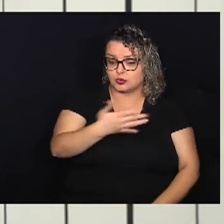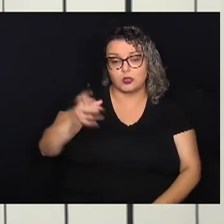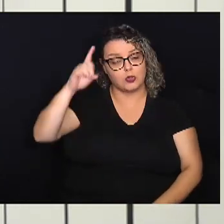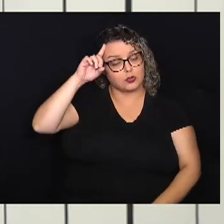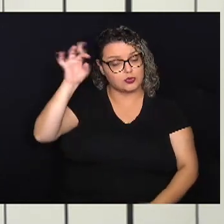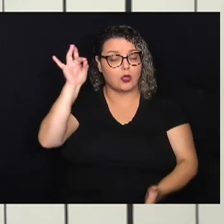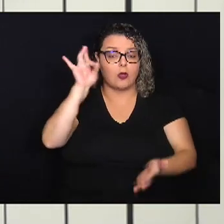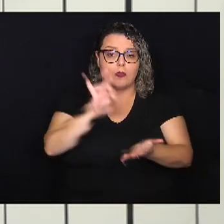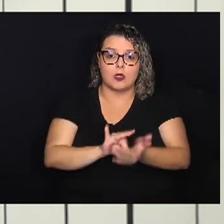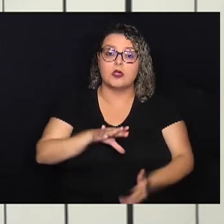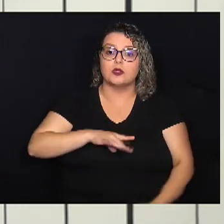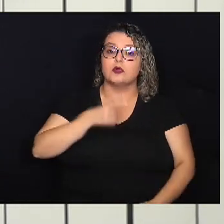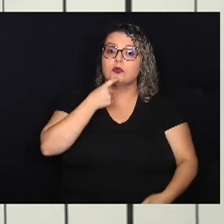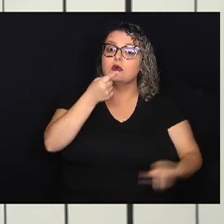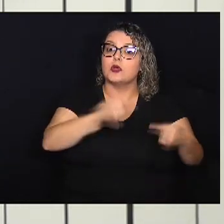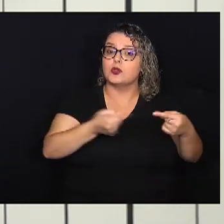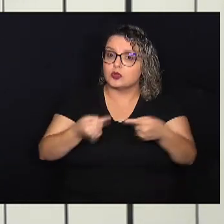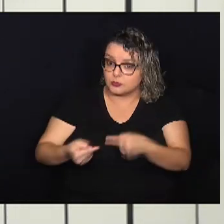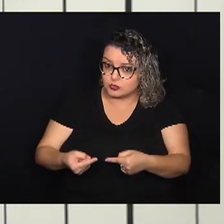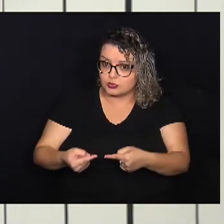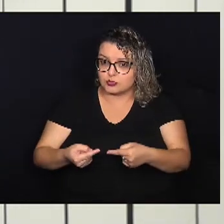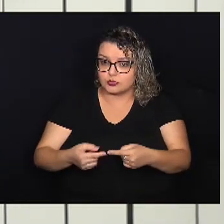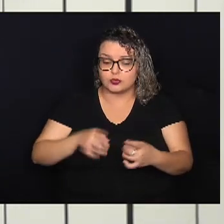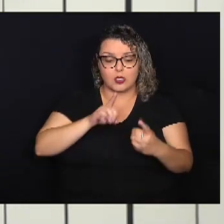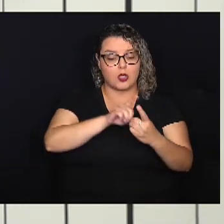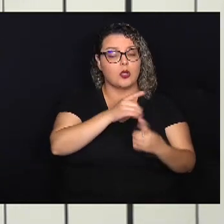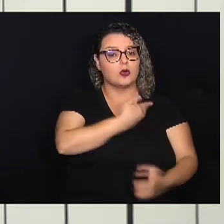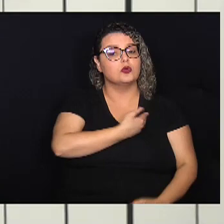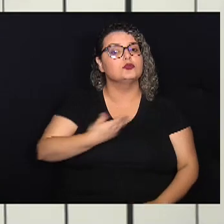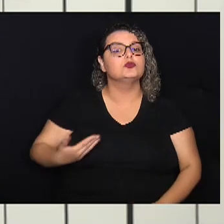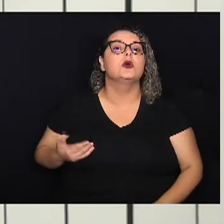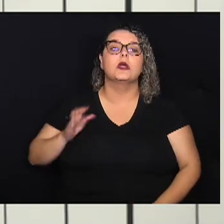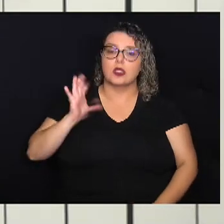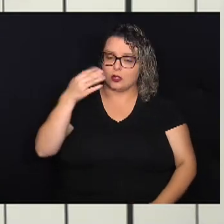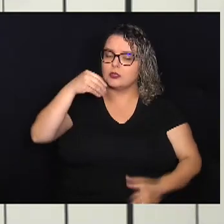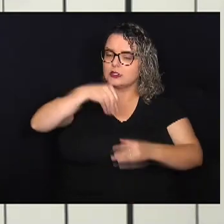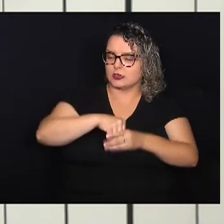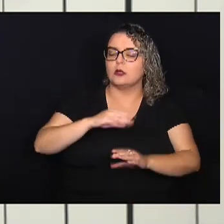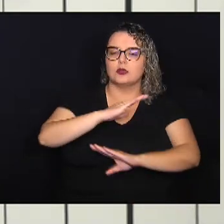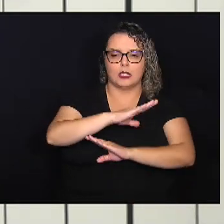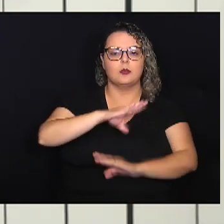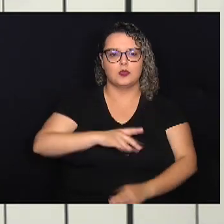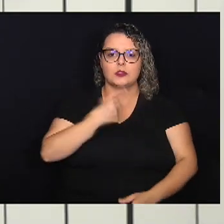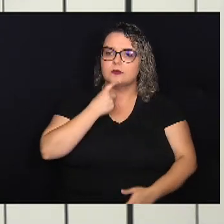Campinas foi debatida em consulta pública que aconteceu aqui na Câmara Municipal.